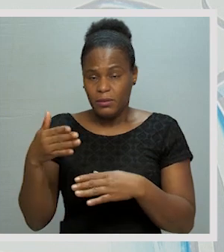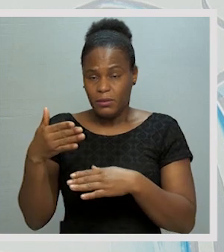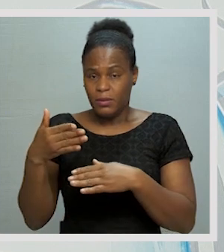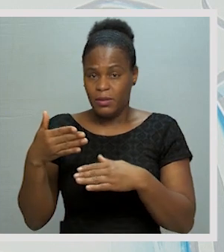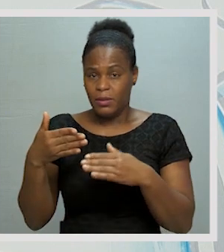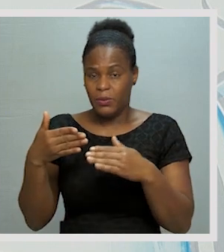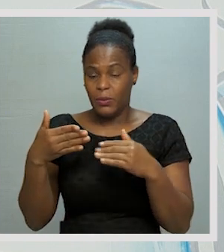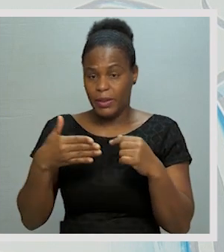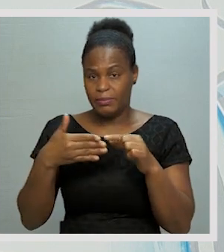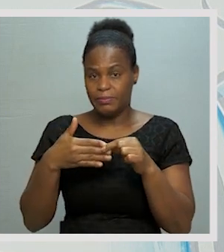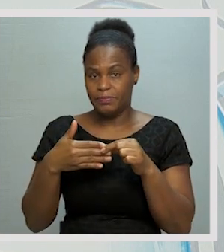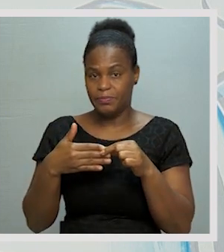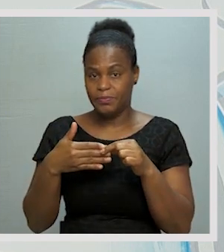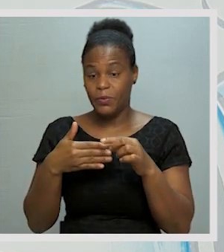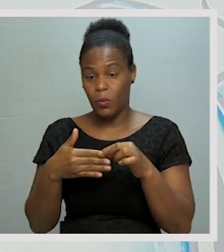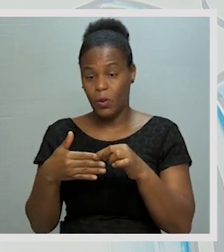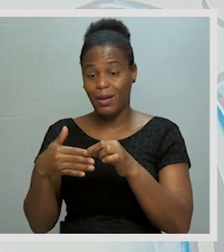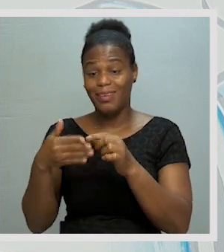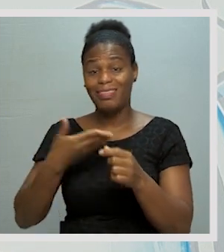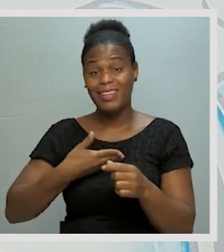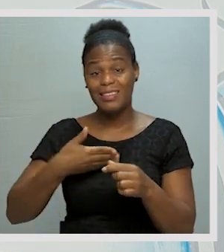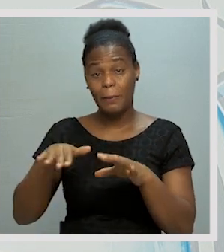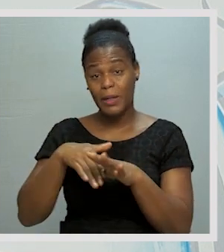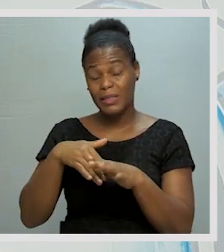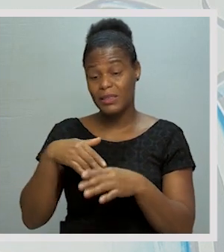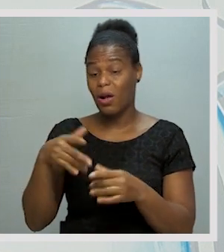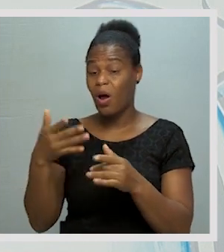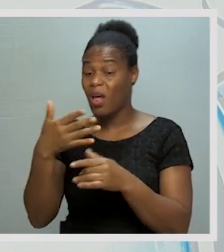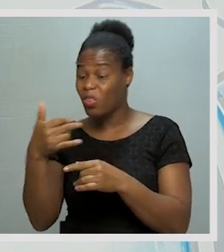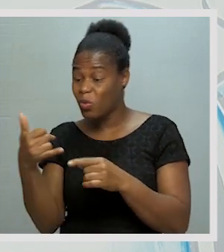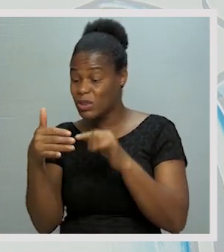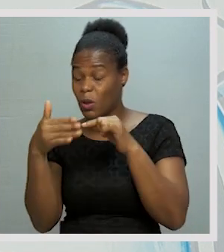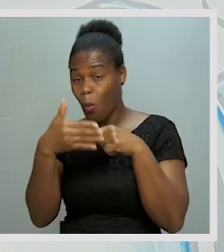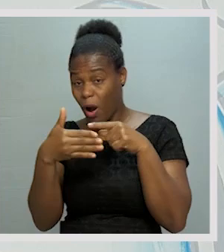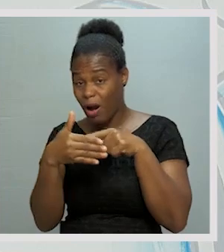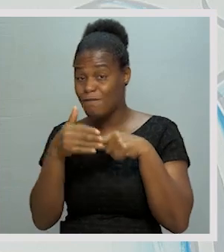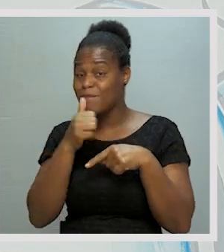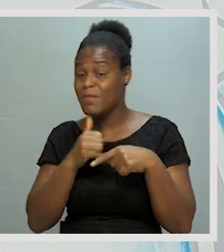dividimos isso, unidade, dezena, centena, o sinal mais,